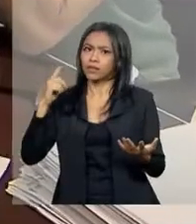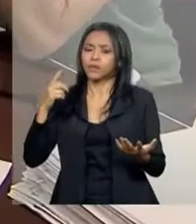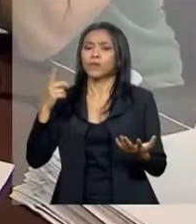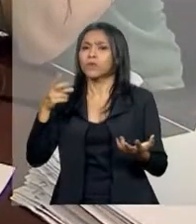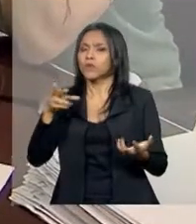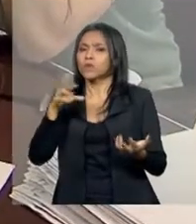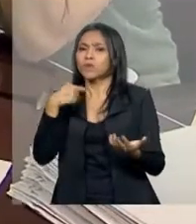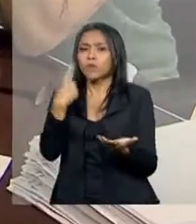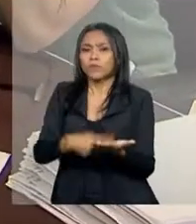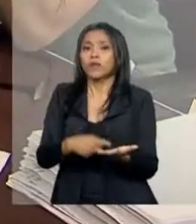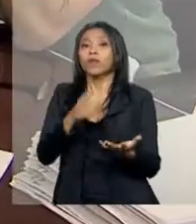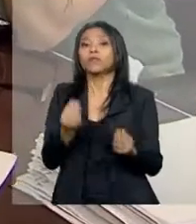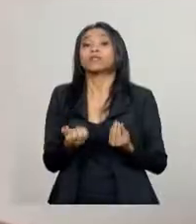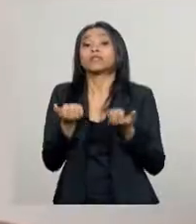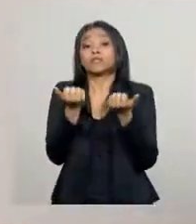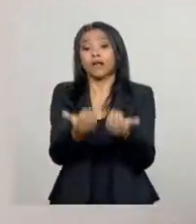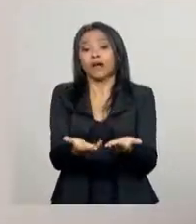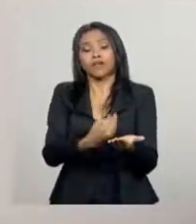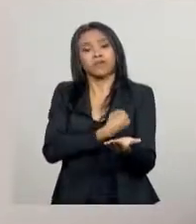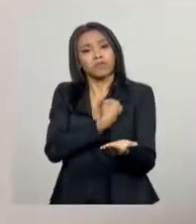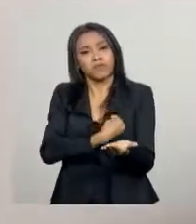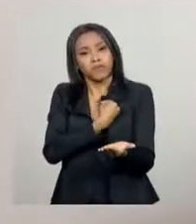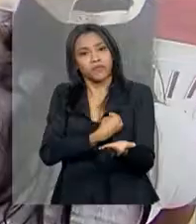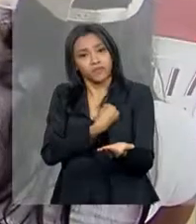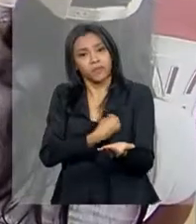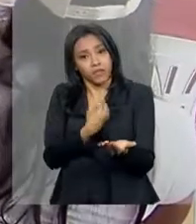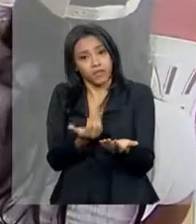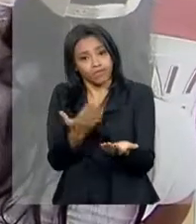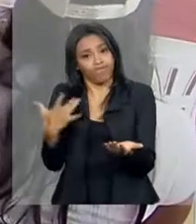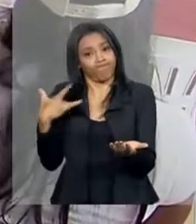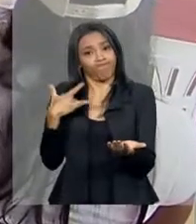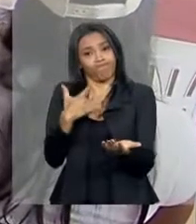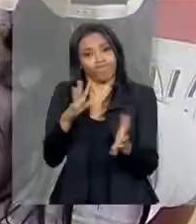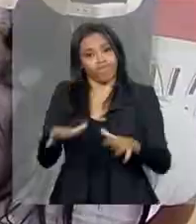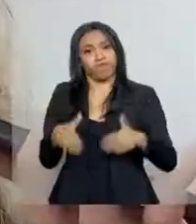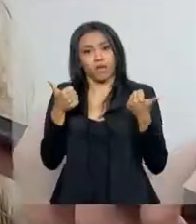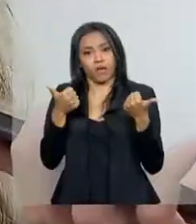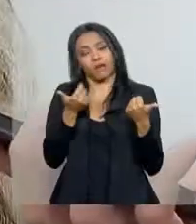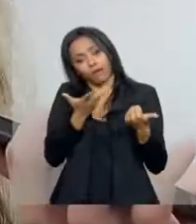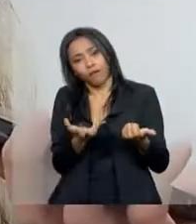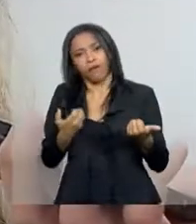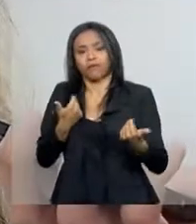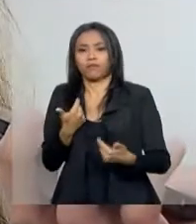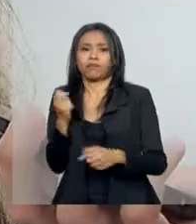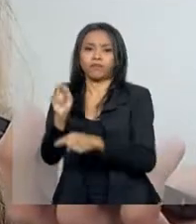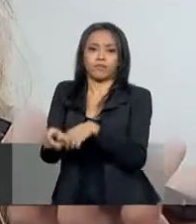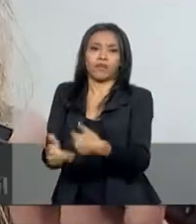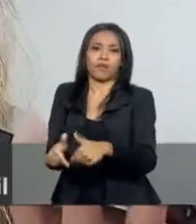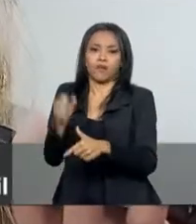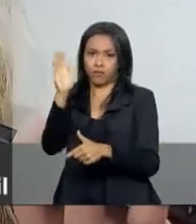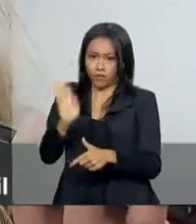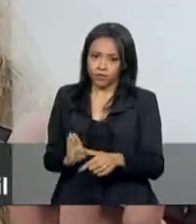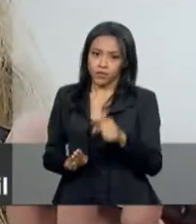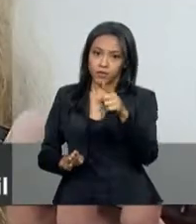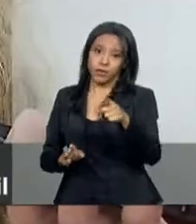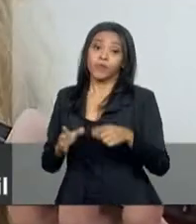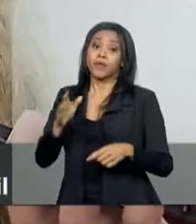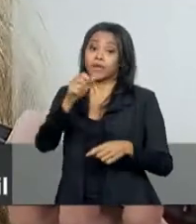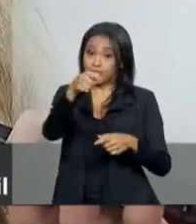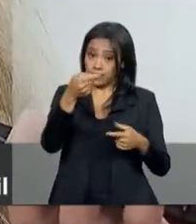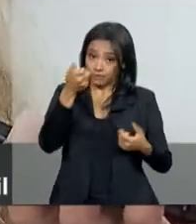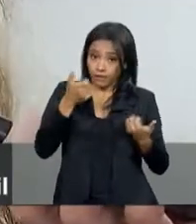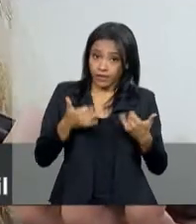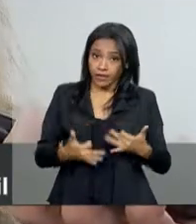dar melhores condições aos que querem viver e trabalhar no Brasil. Ele é voluntário, a pessoa ela vai se